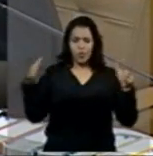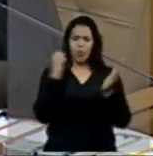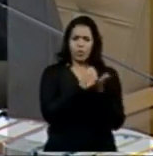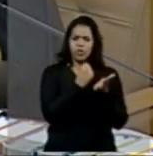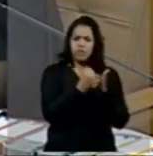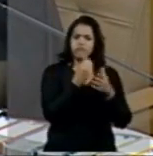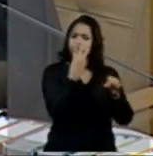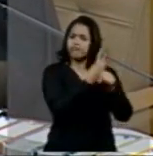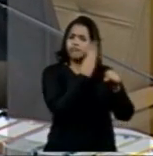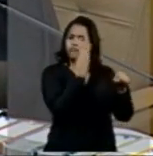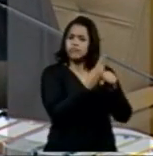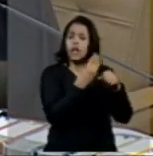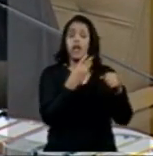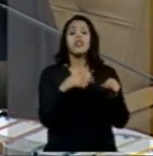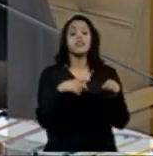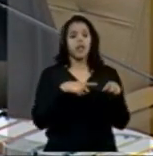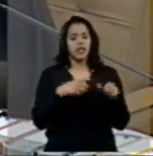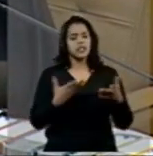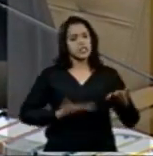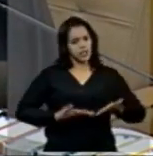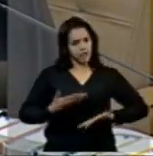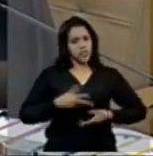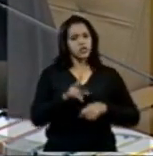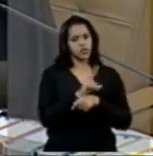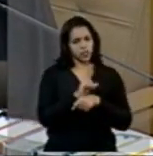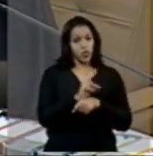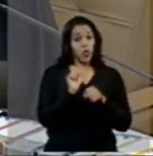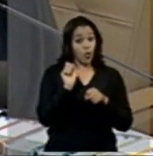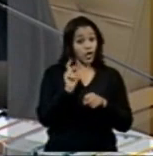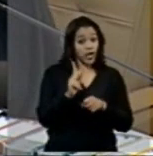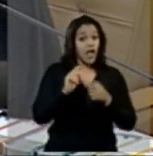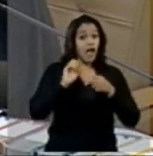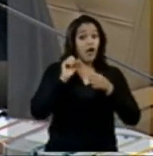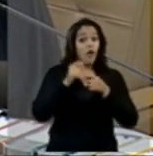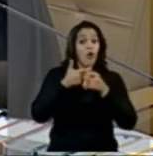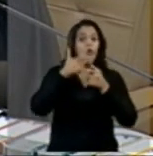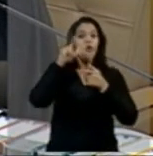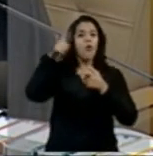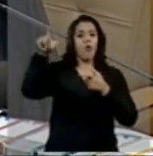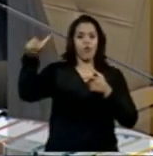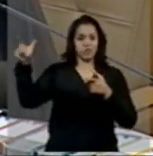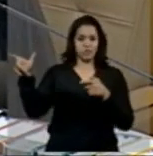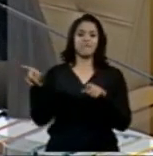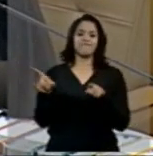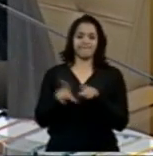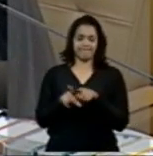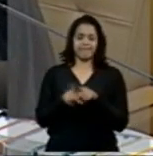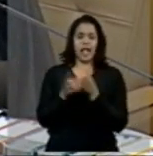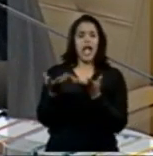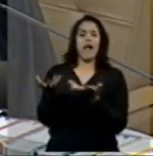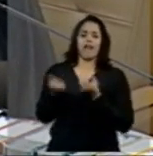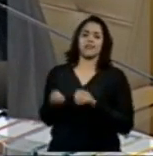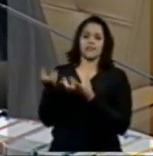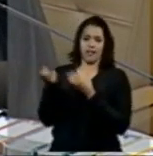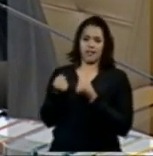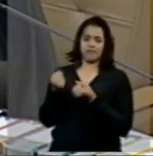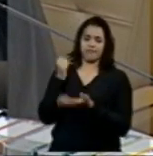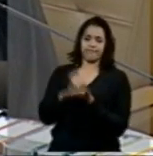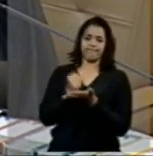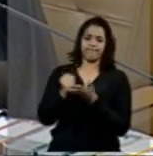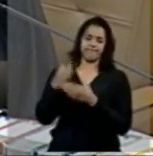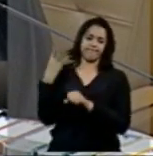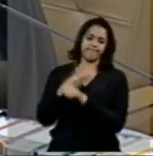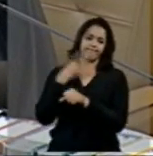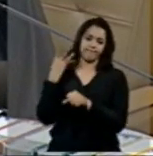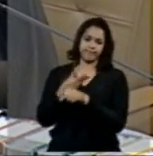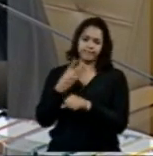terceirização para além dos serviços de vigilância, como acabo de dizer, e do trabalho temporário, passando a admitir também a